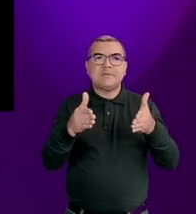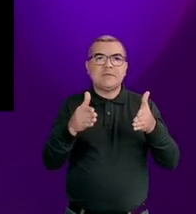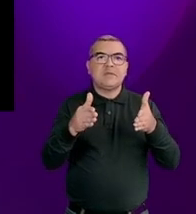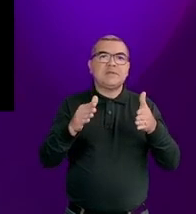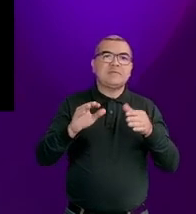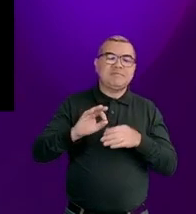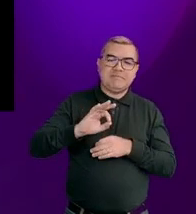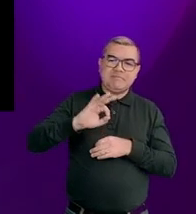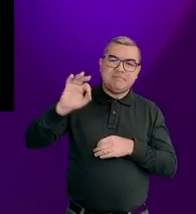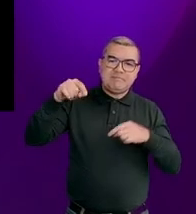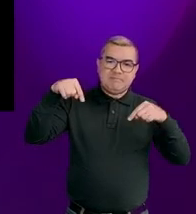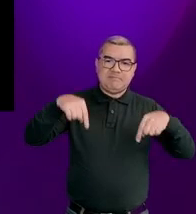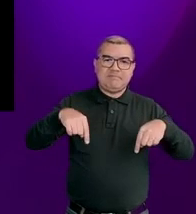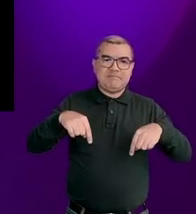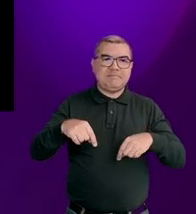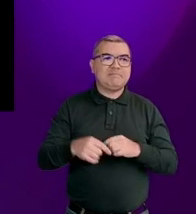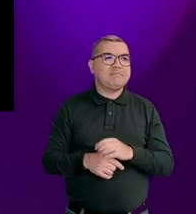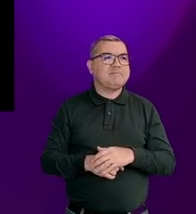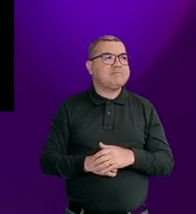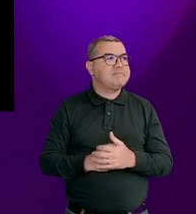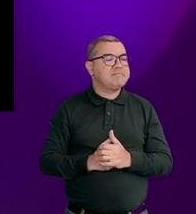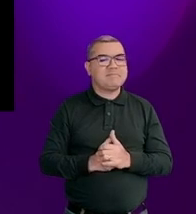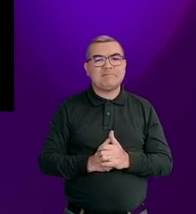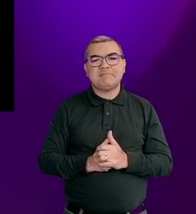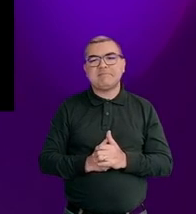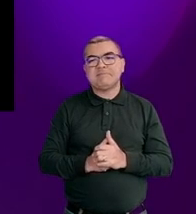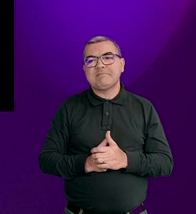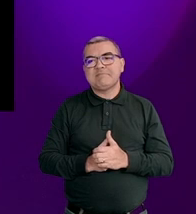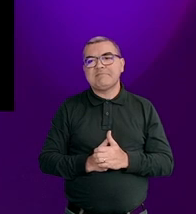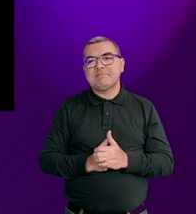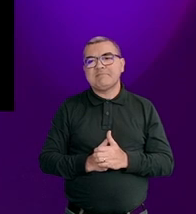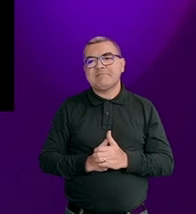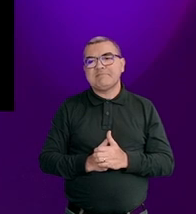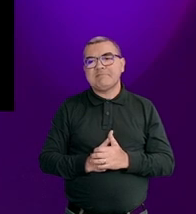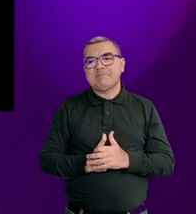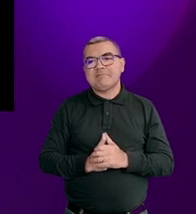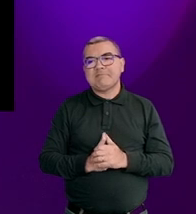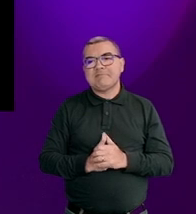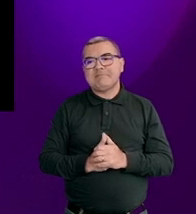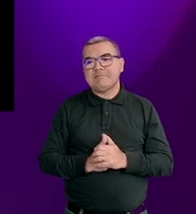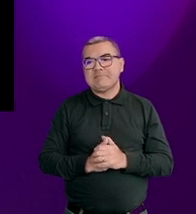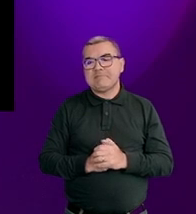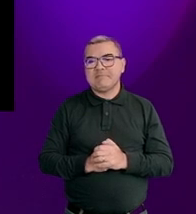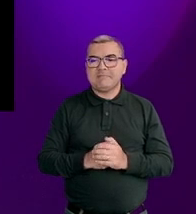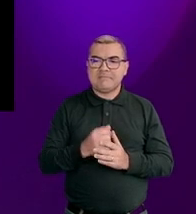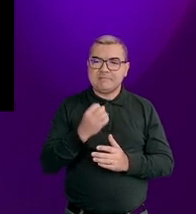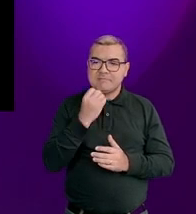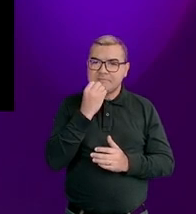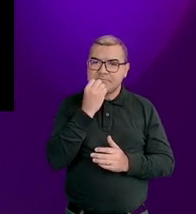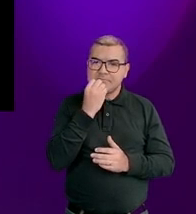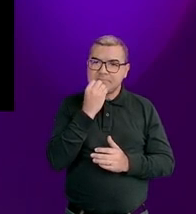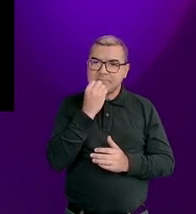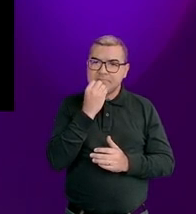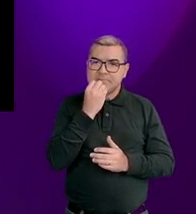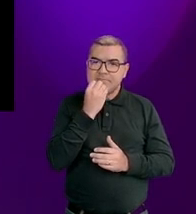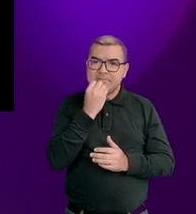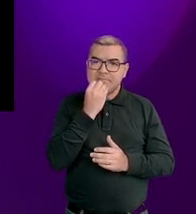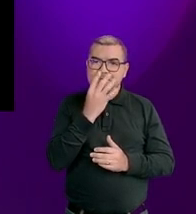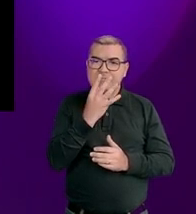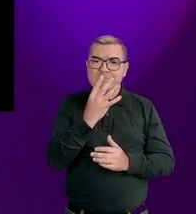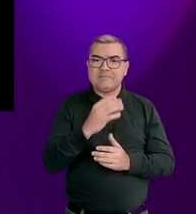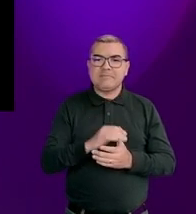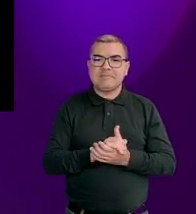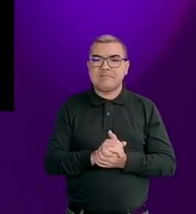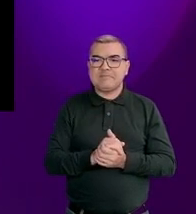né? Muito bem. Bom, o CAR-T realmente é a